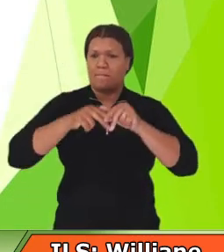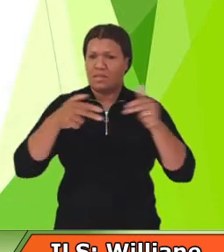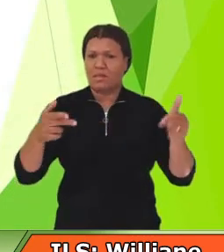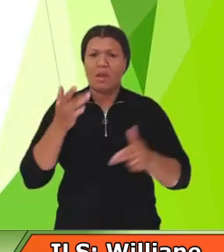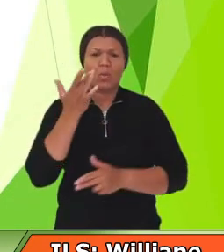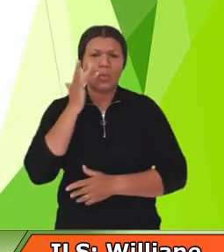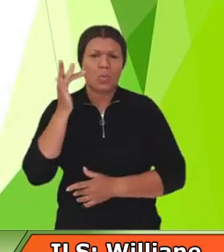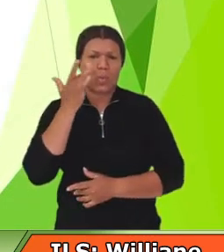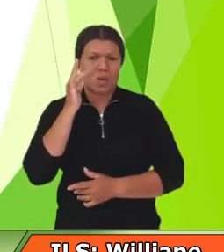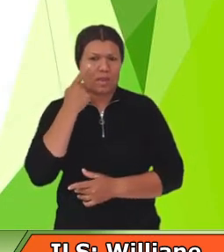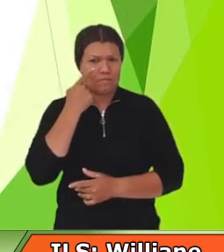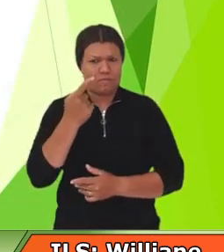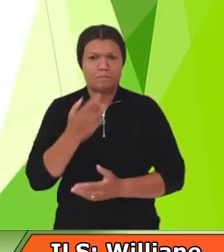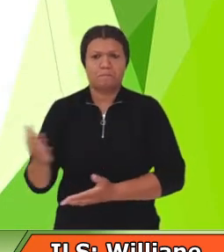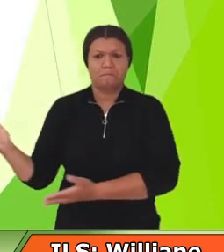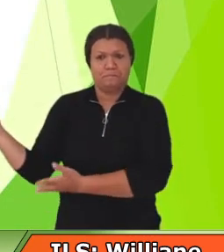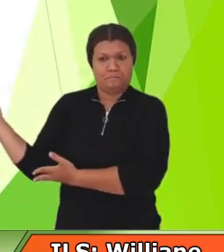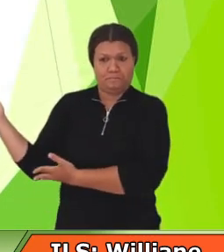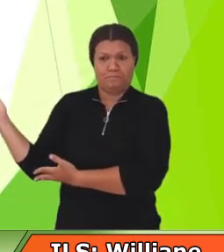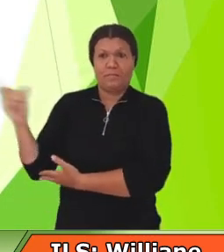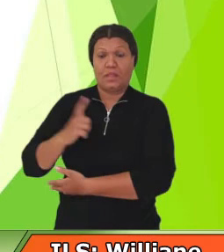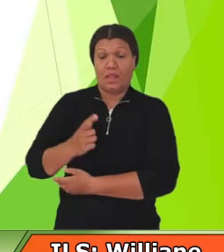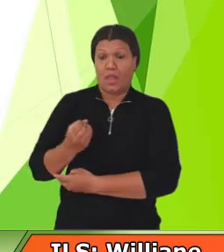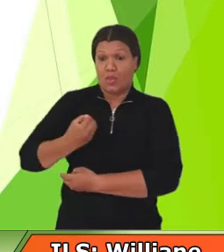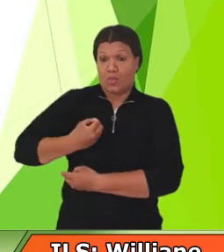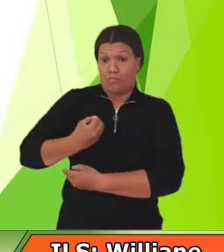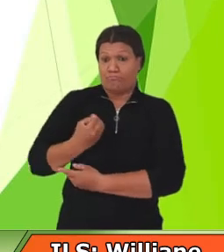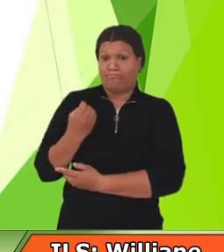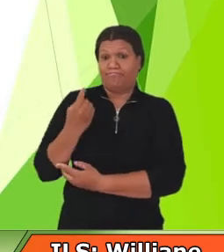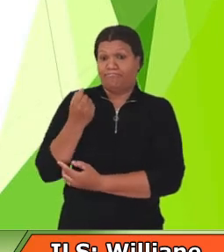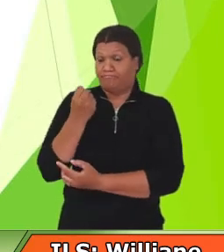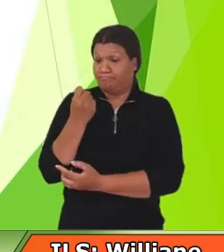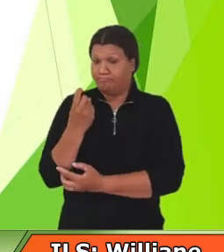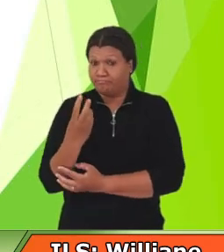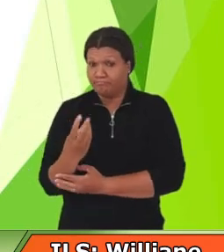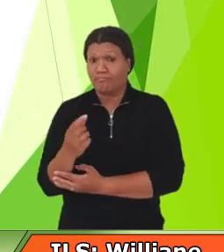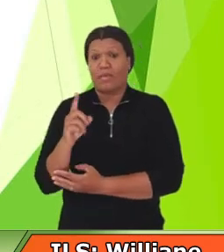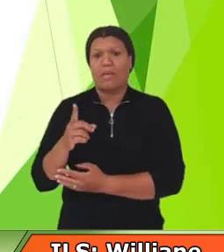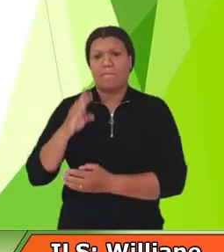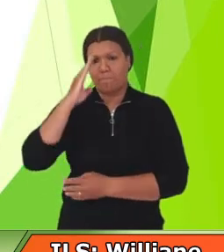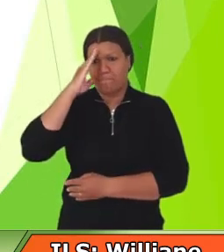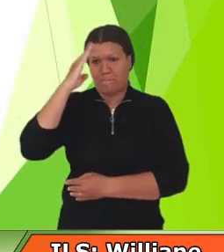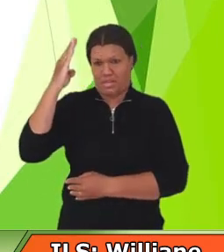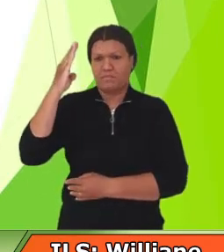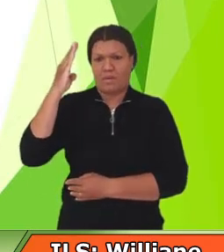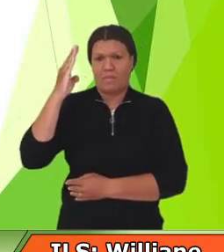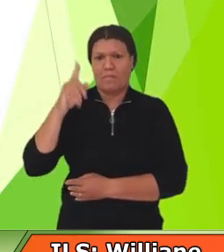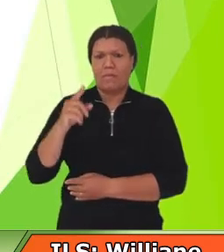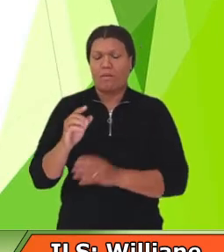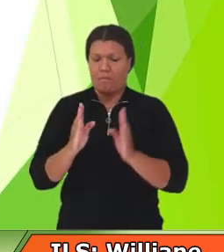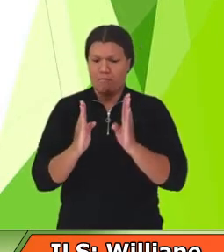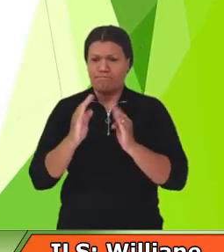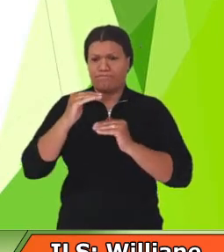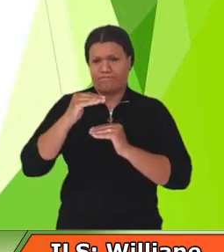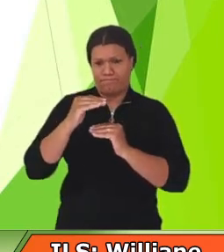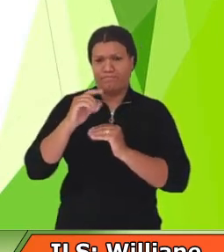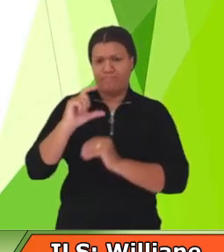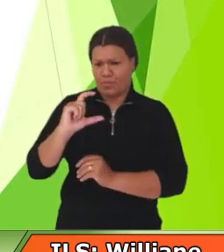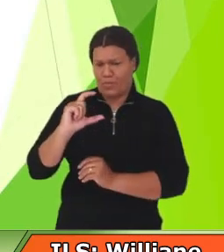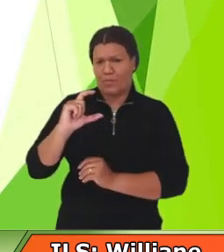material dourado, nós temos a unidade, que é a nossa principal medida, que é o